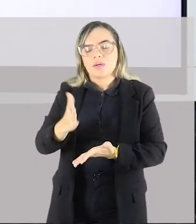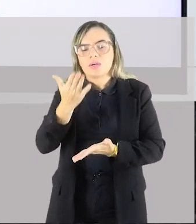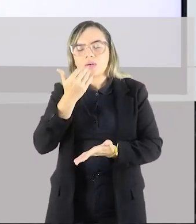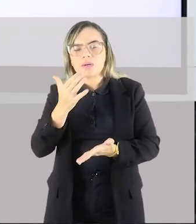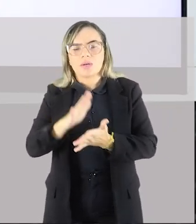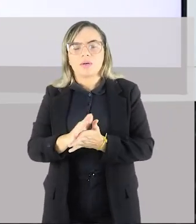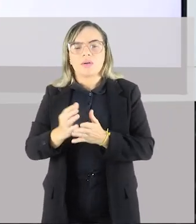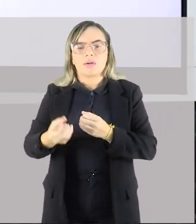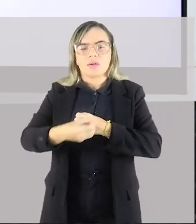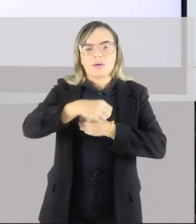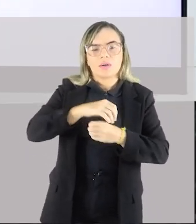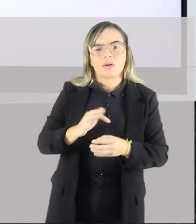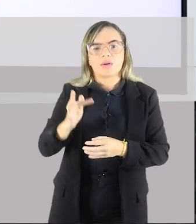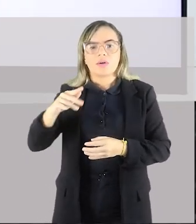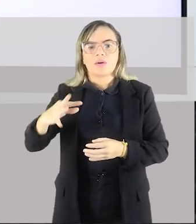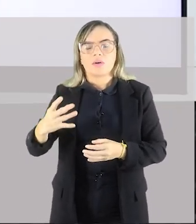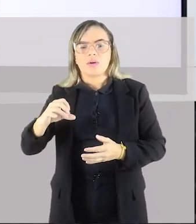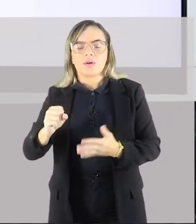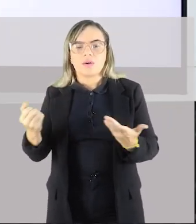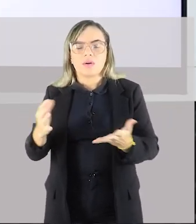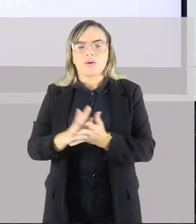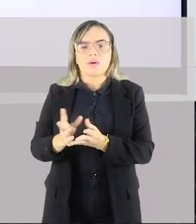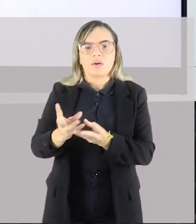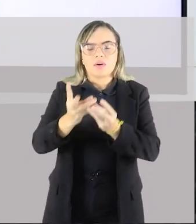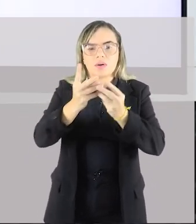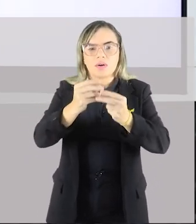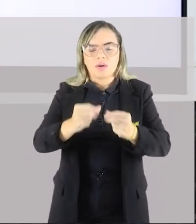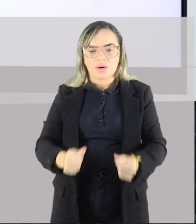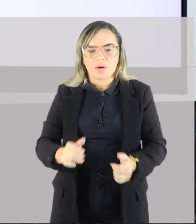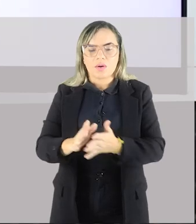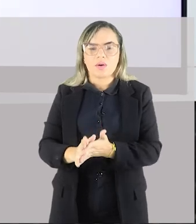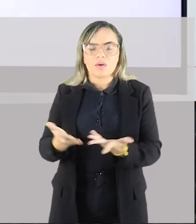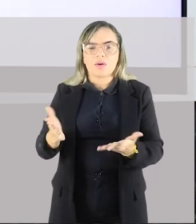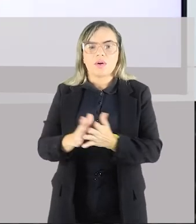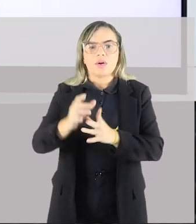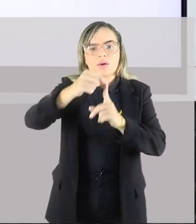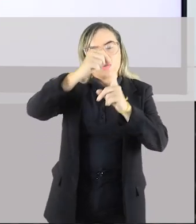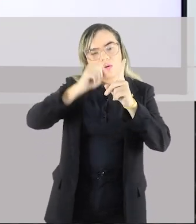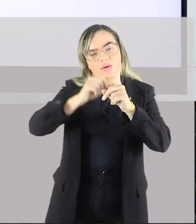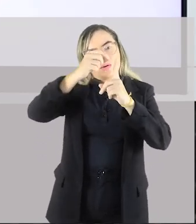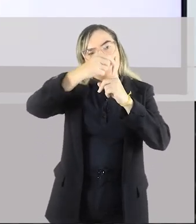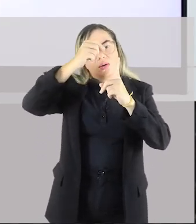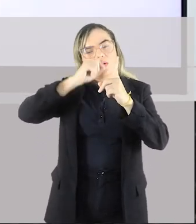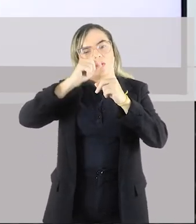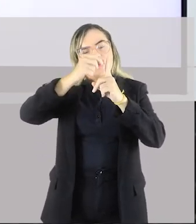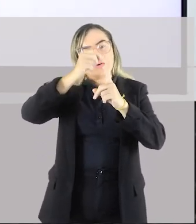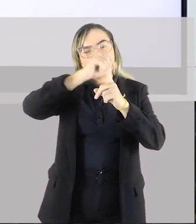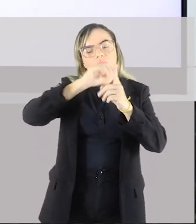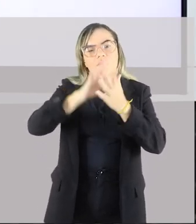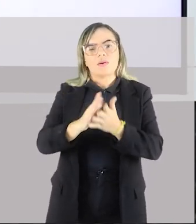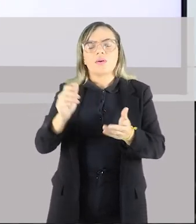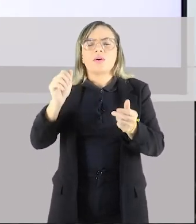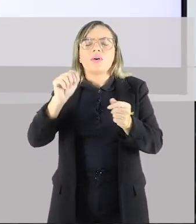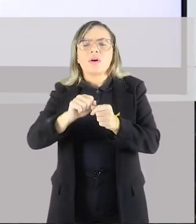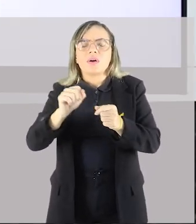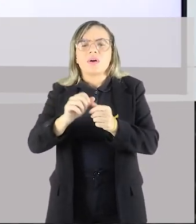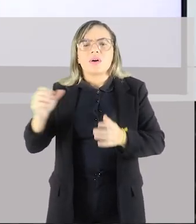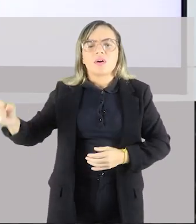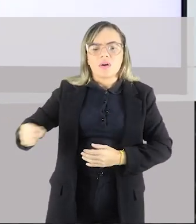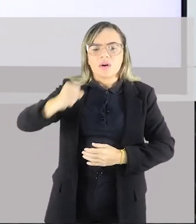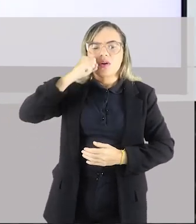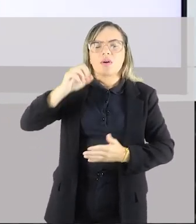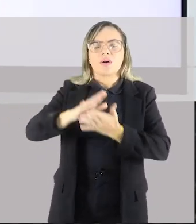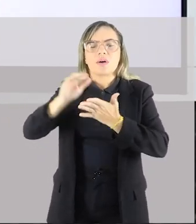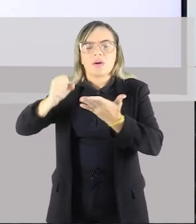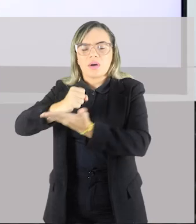aquele fungo lá fermentar? A uva, né? A glicose ali que está na uva. Quando a gente vai fazer cerveja, qual é a fonte,